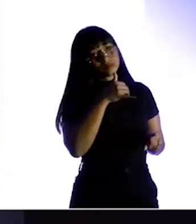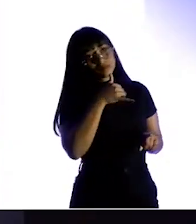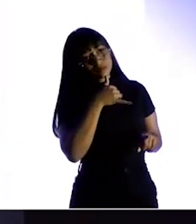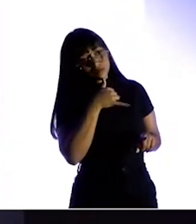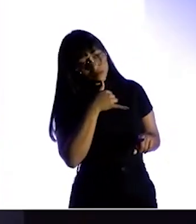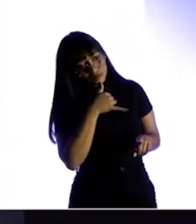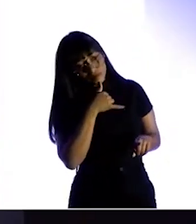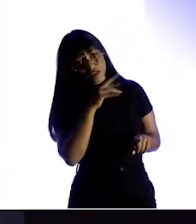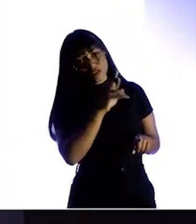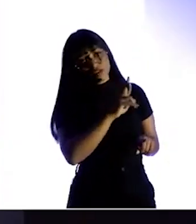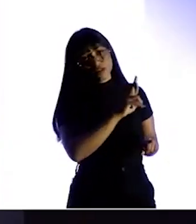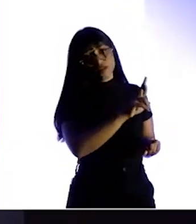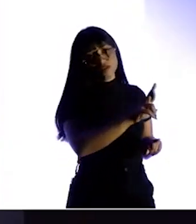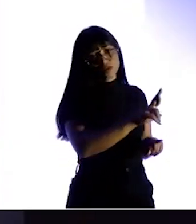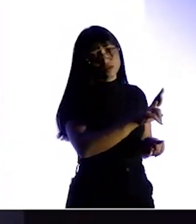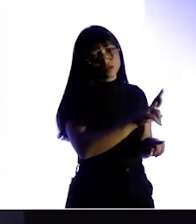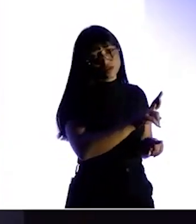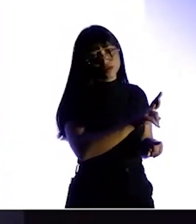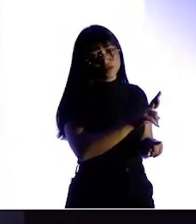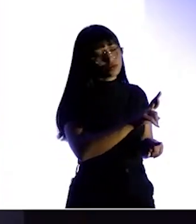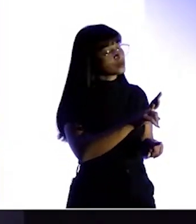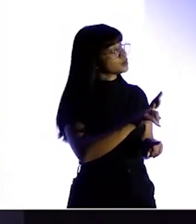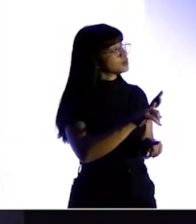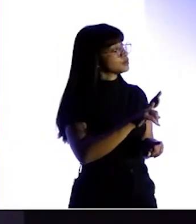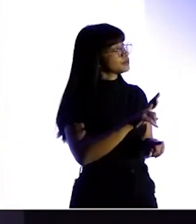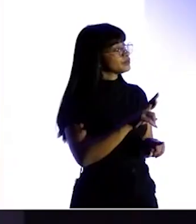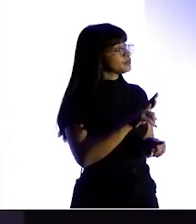não muito